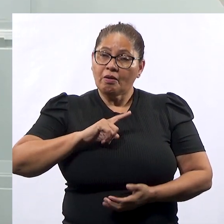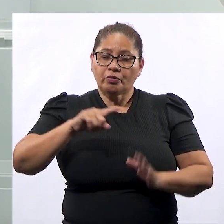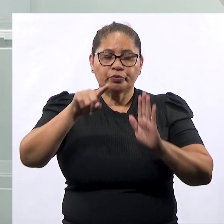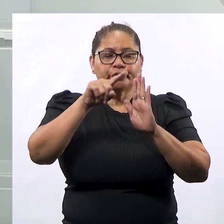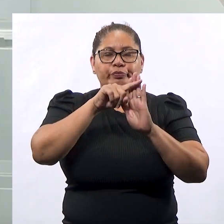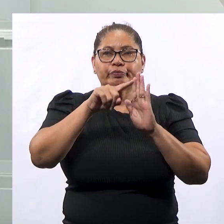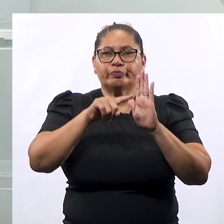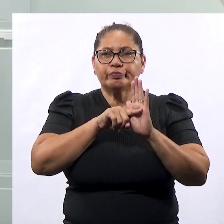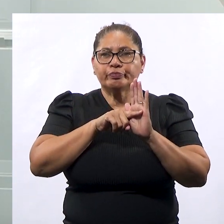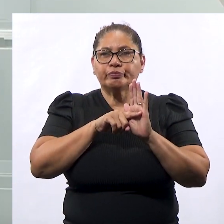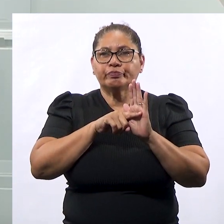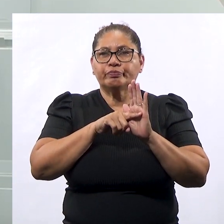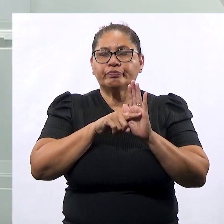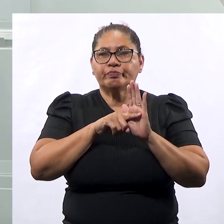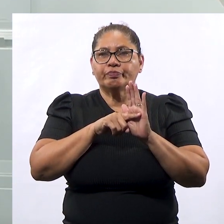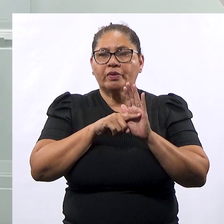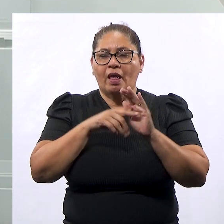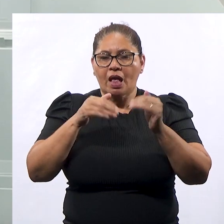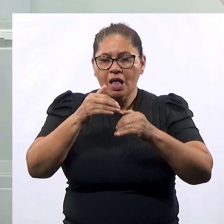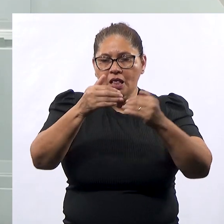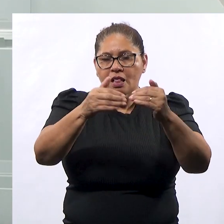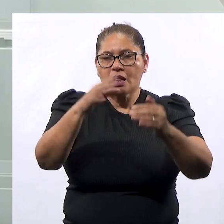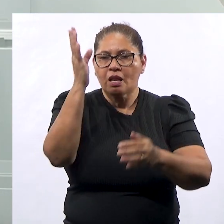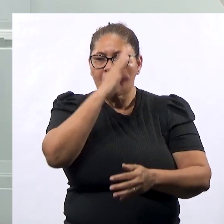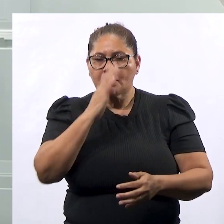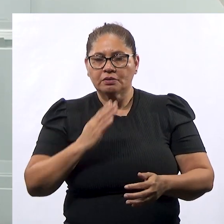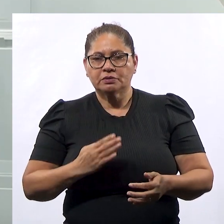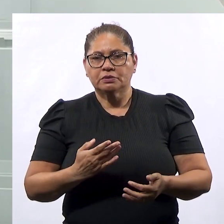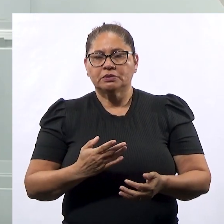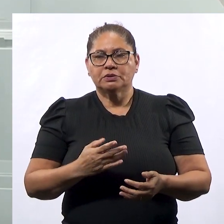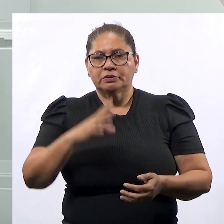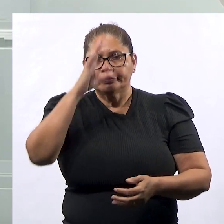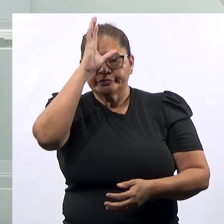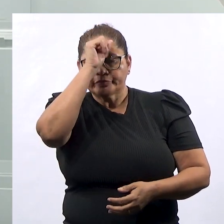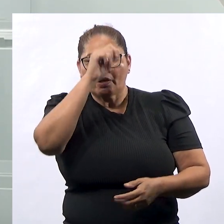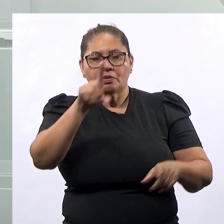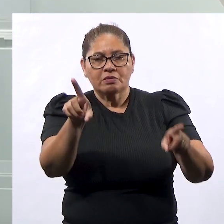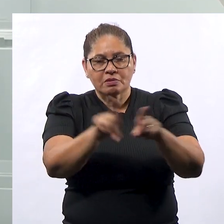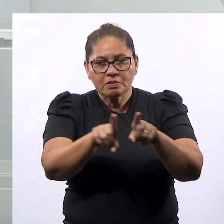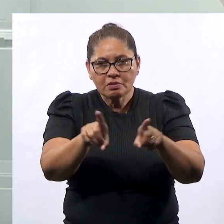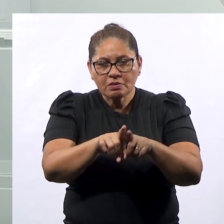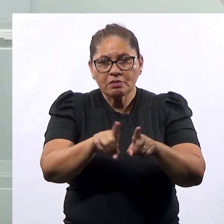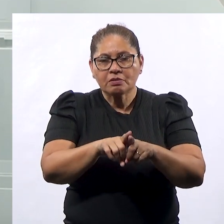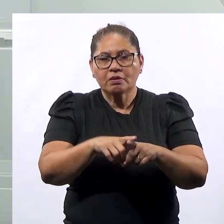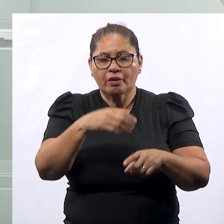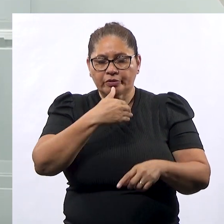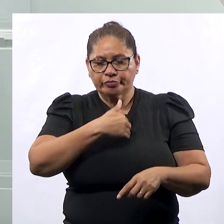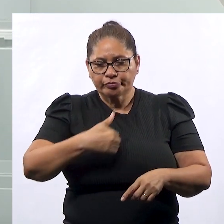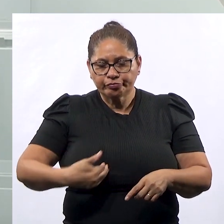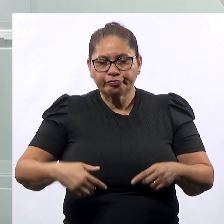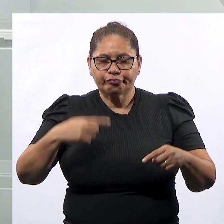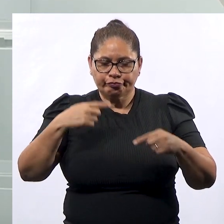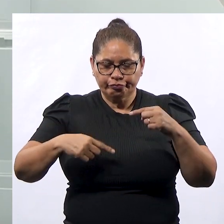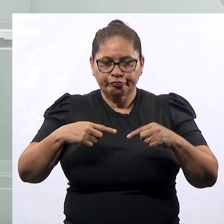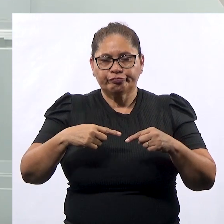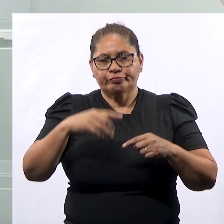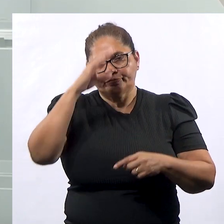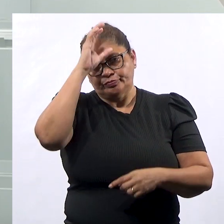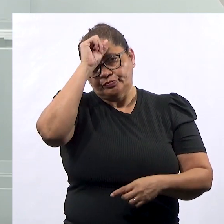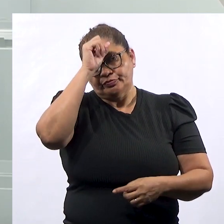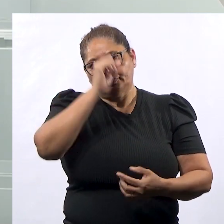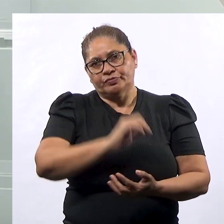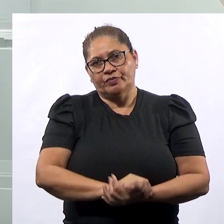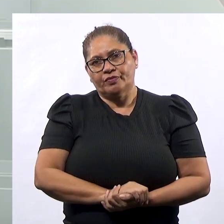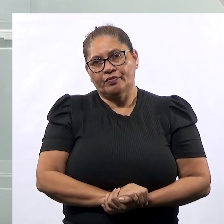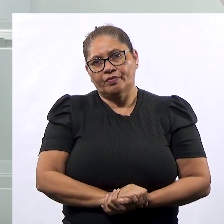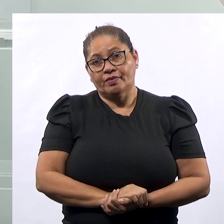alguns programas como Acelera Brasil, os programas de aceleração da aprendizagem também são políticas públicas de avaliação da